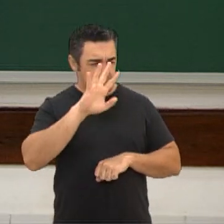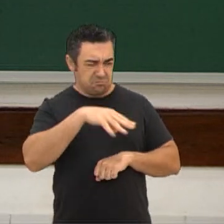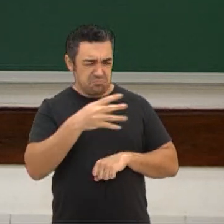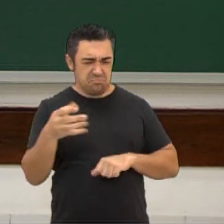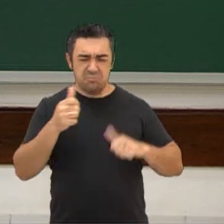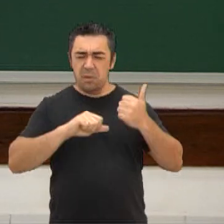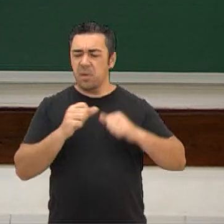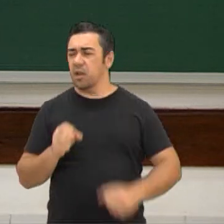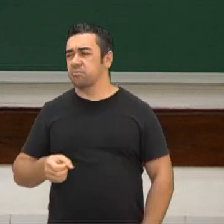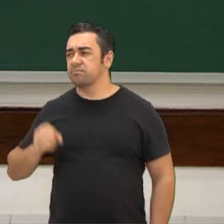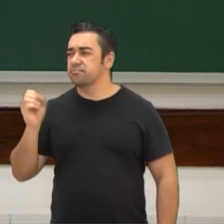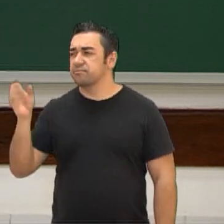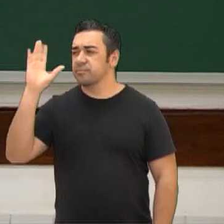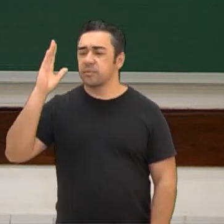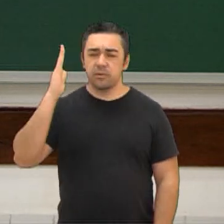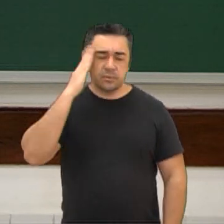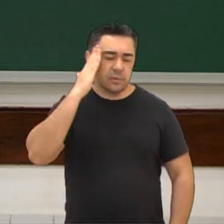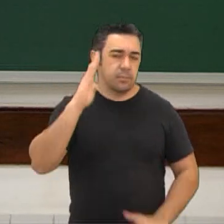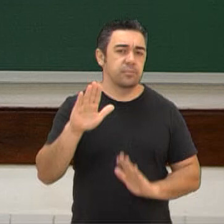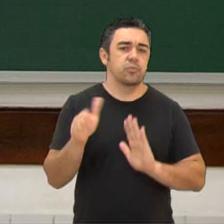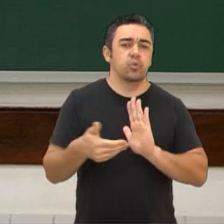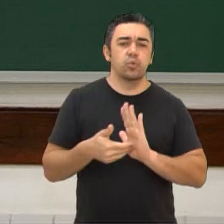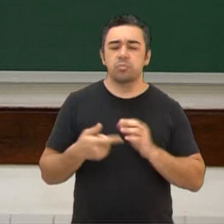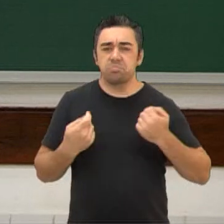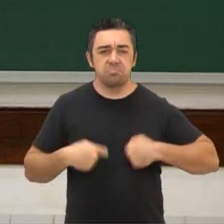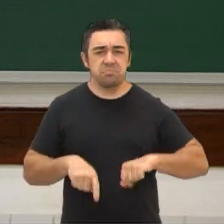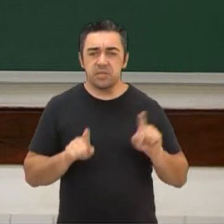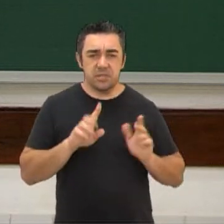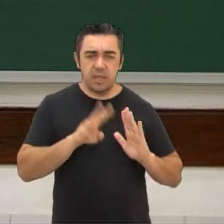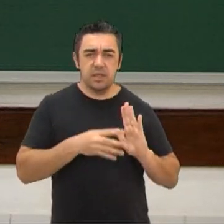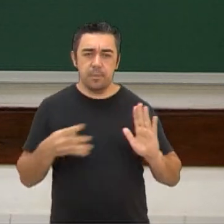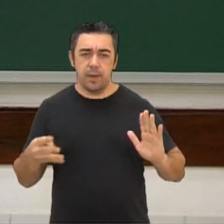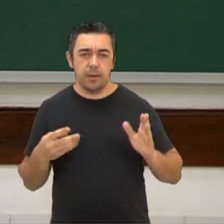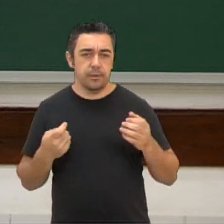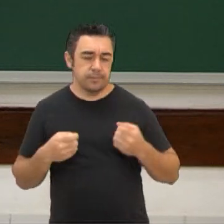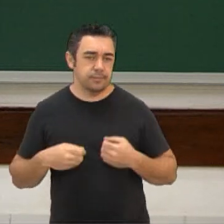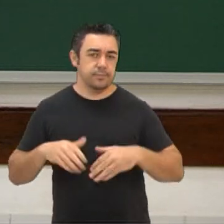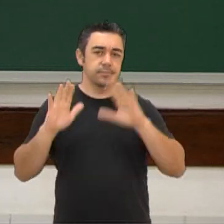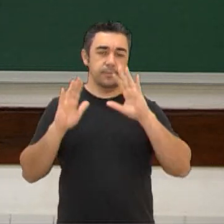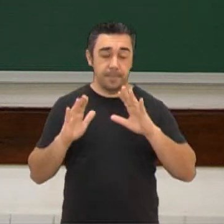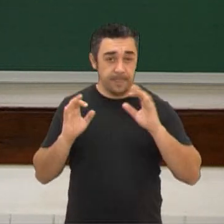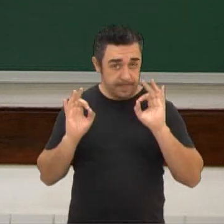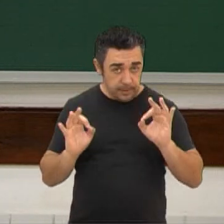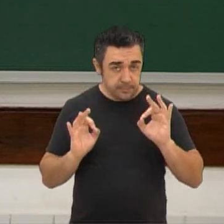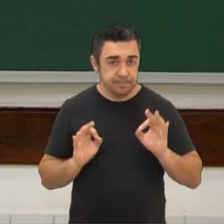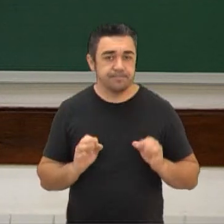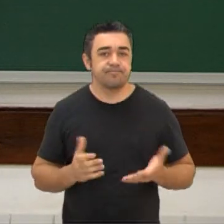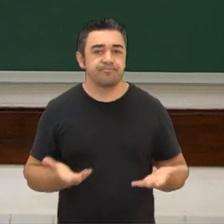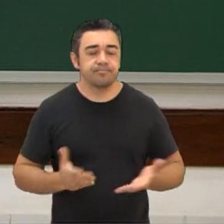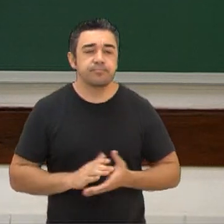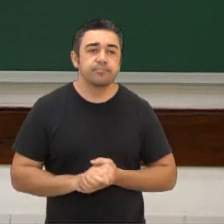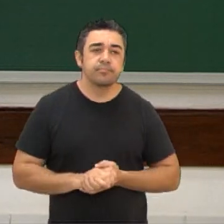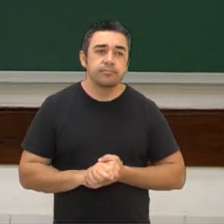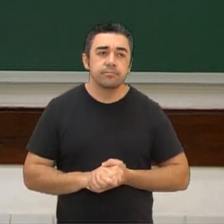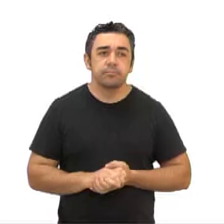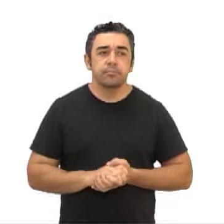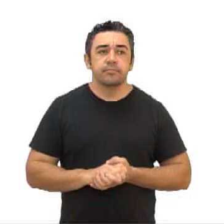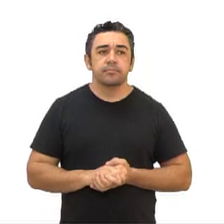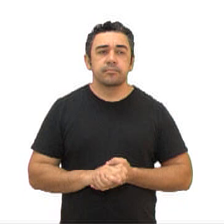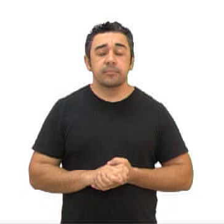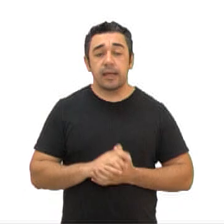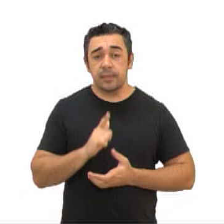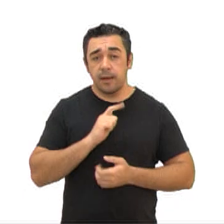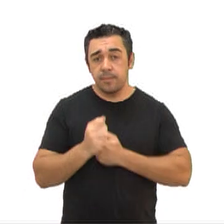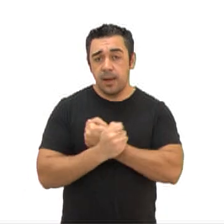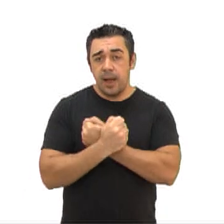assim, ó, eu sei de tudo, não preciso mais dela, certo? Beleza então, galera.